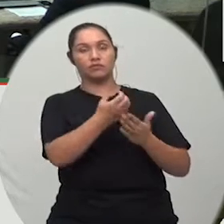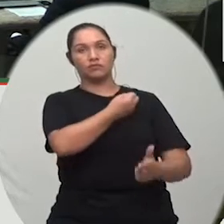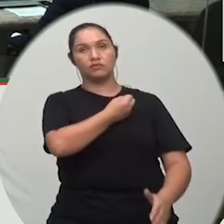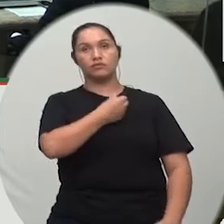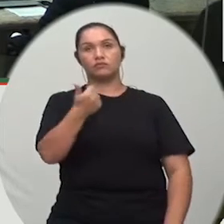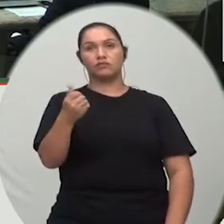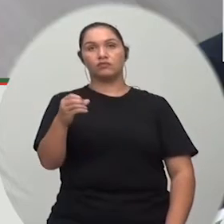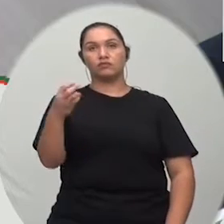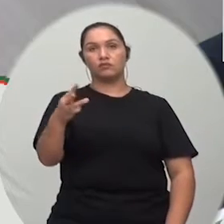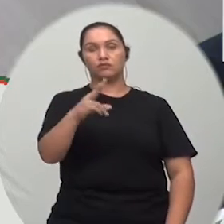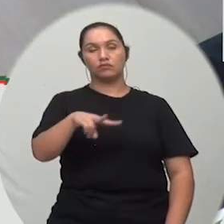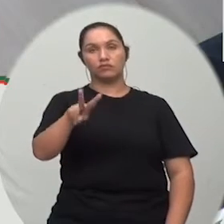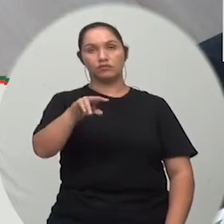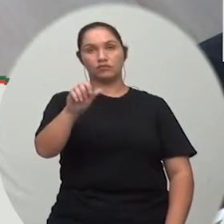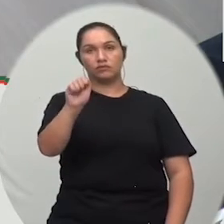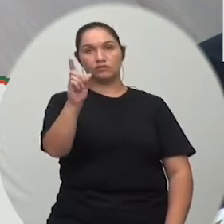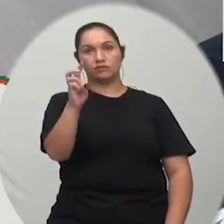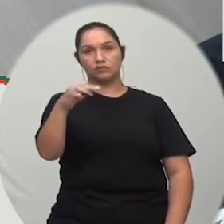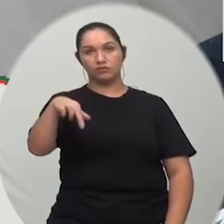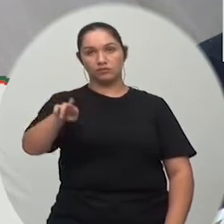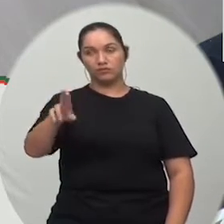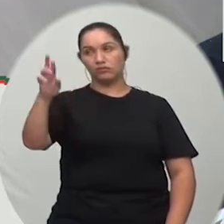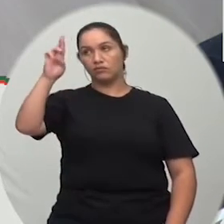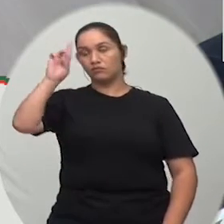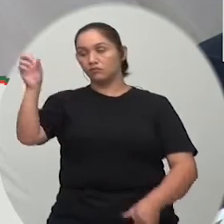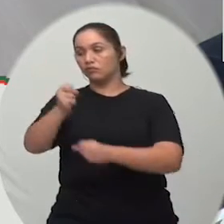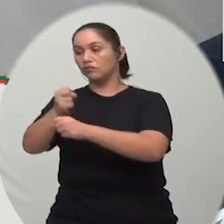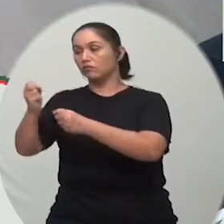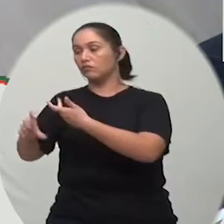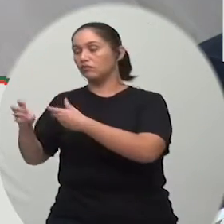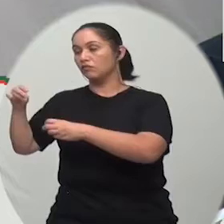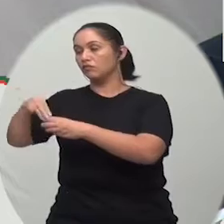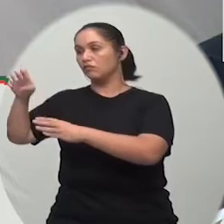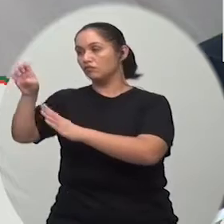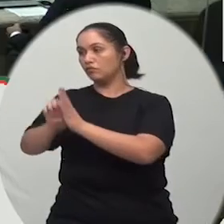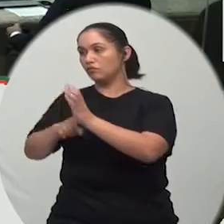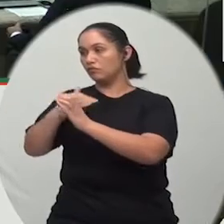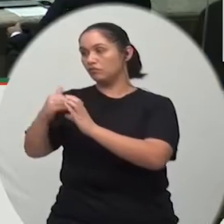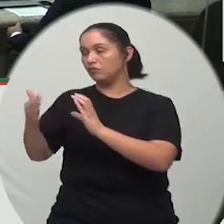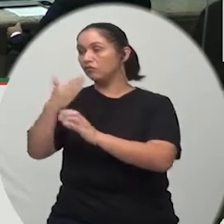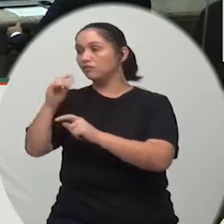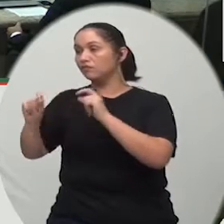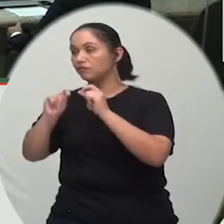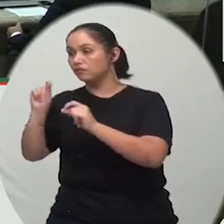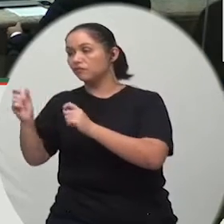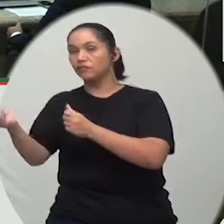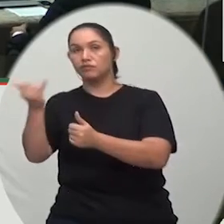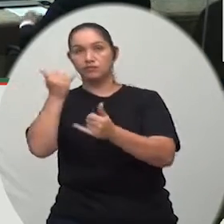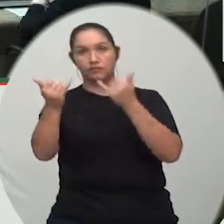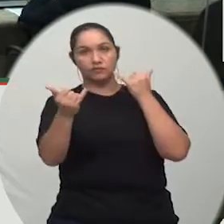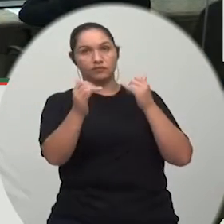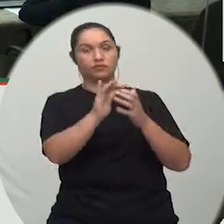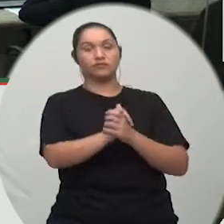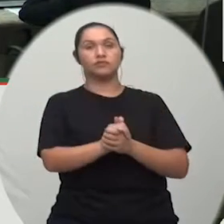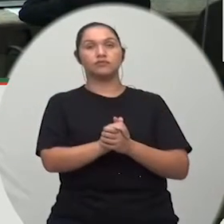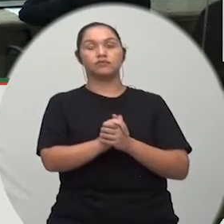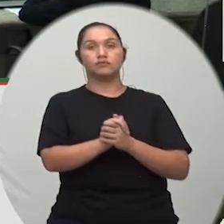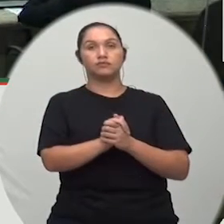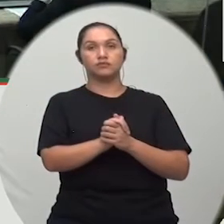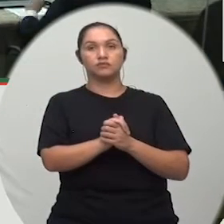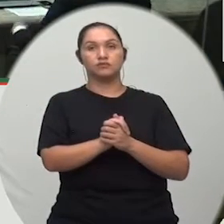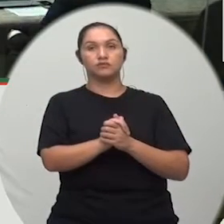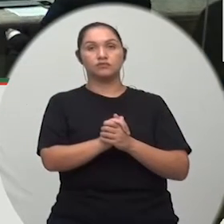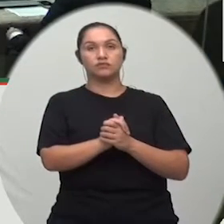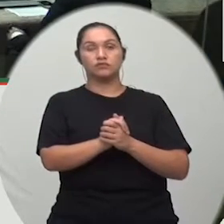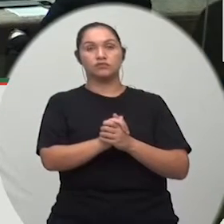autor vereador Ademir Honorato, assunto envio do expediente ao chefe do Poder Executivo Municipal, solicitando que informe se existe a possibilidade